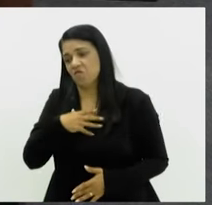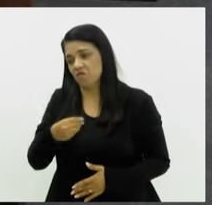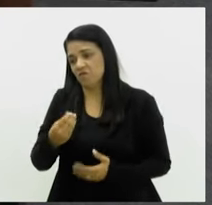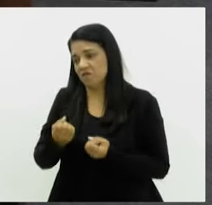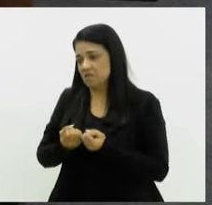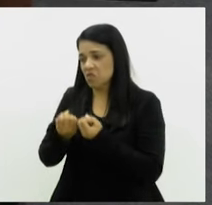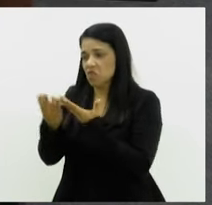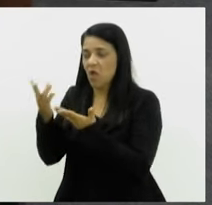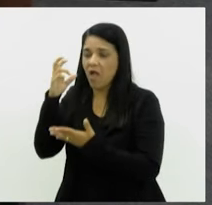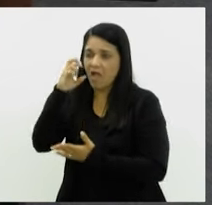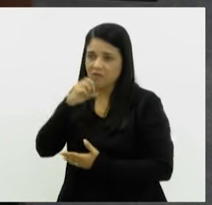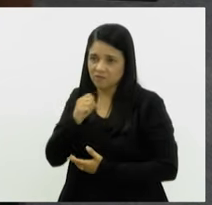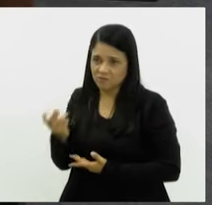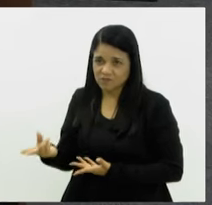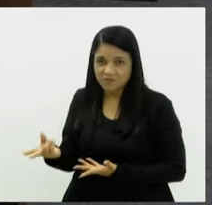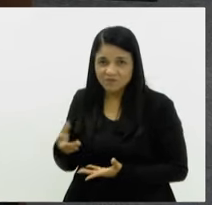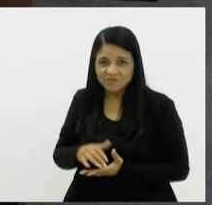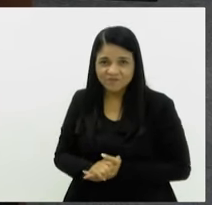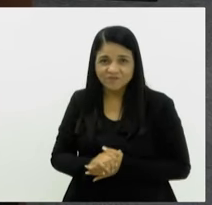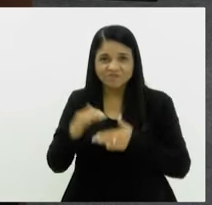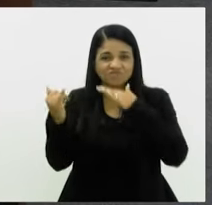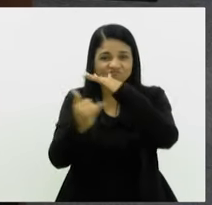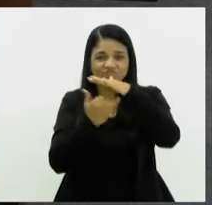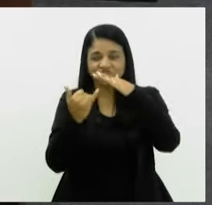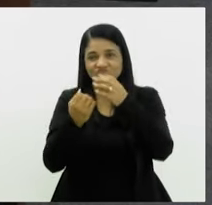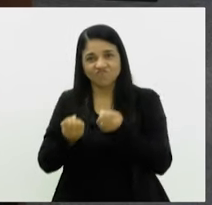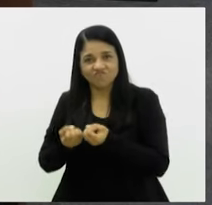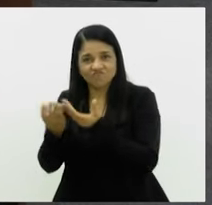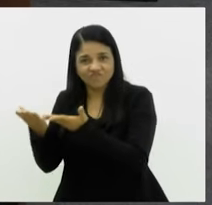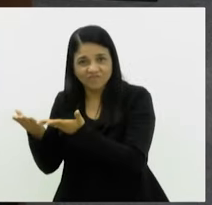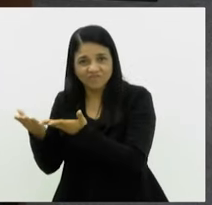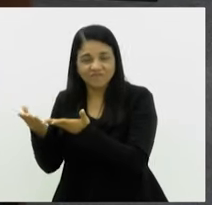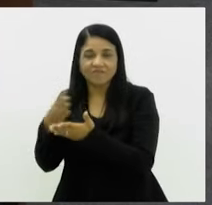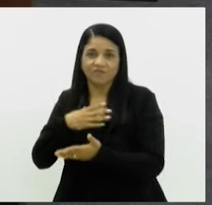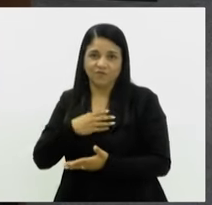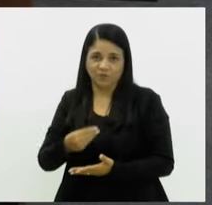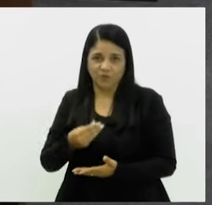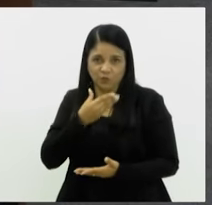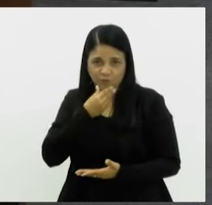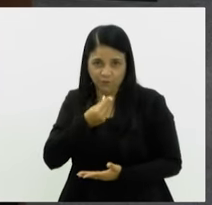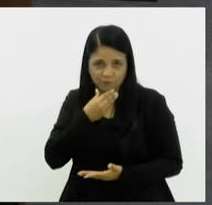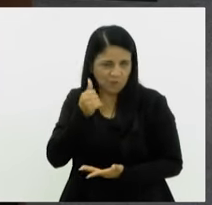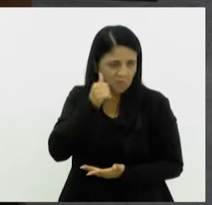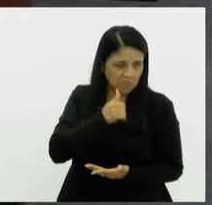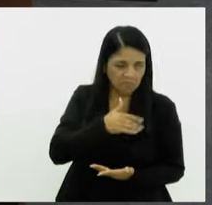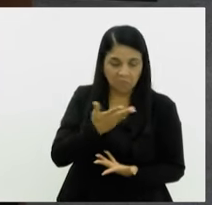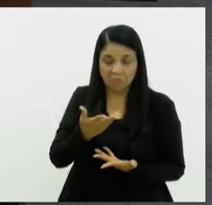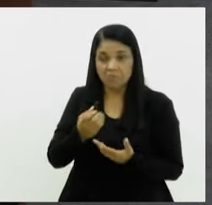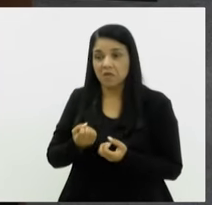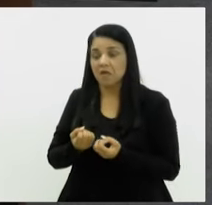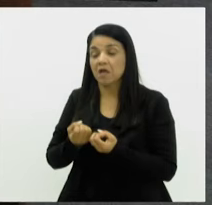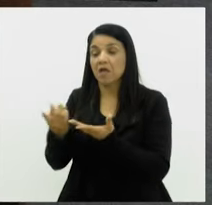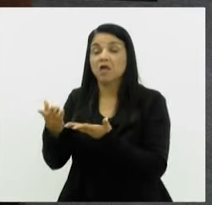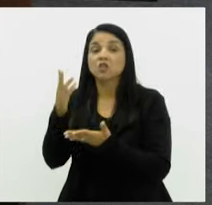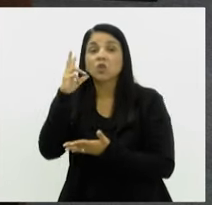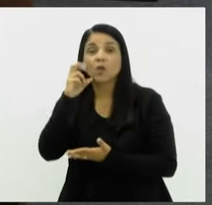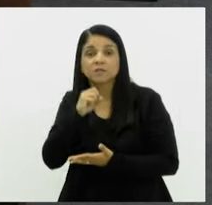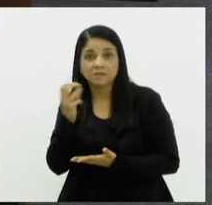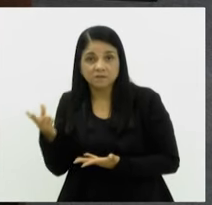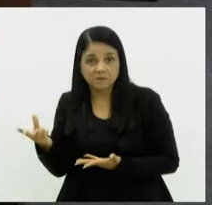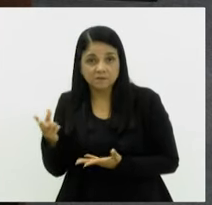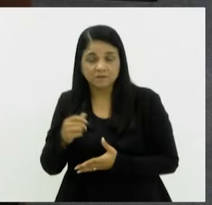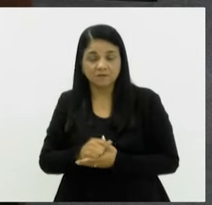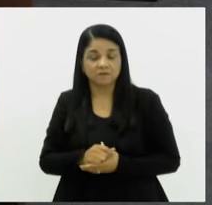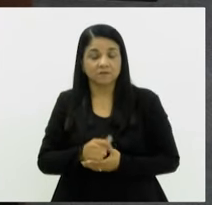doado, vai ser entregue para uma instituição para ser colocado em doação. E